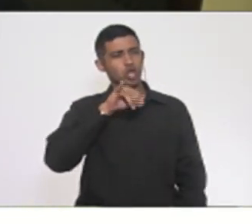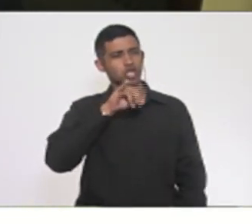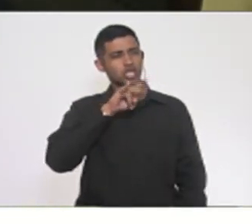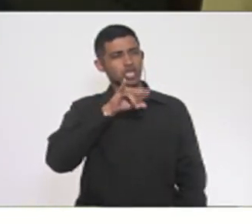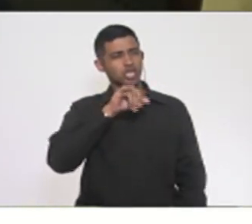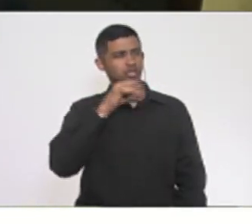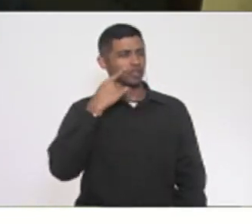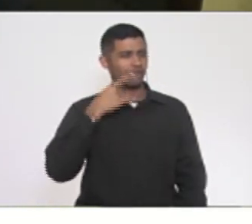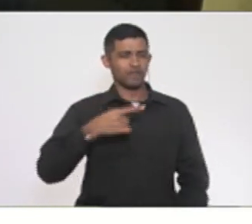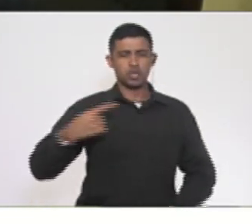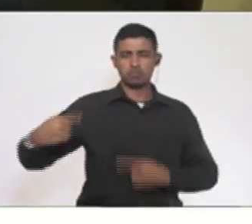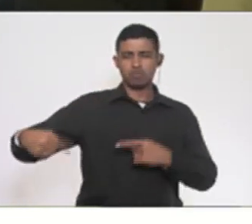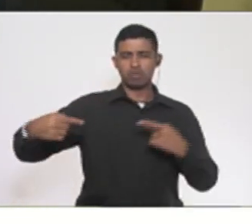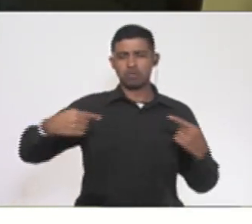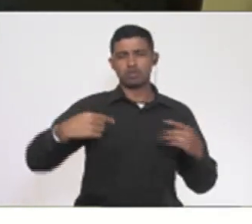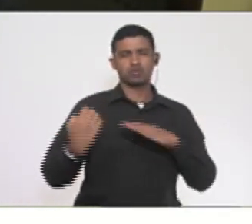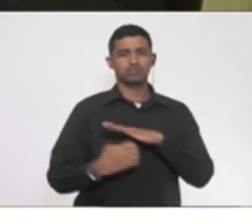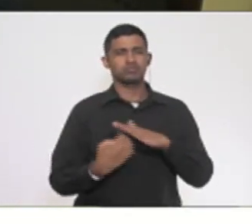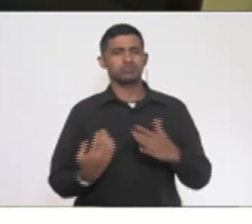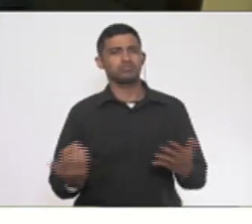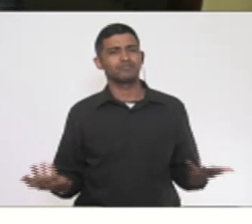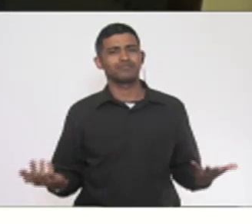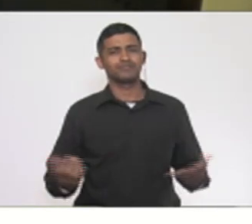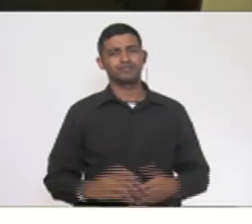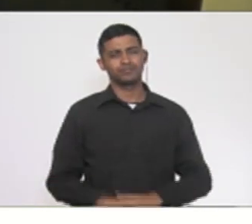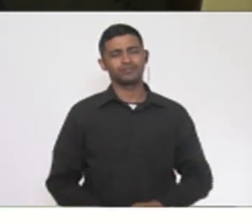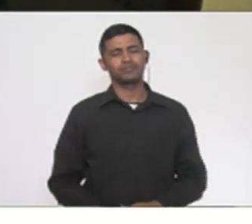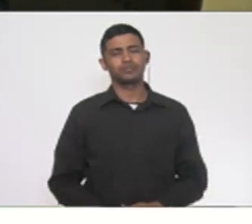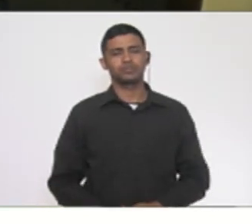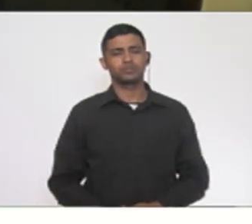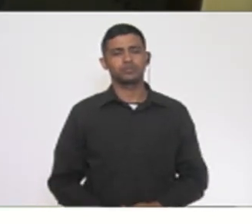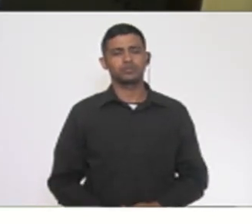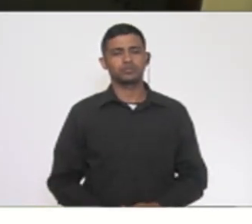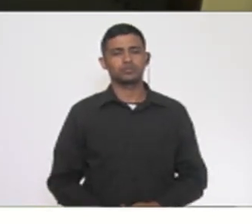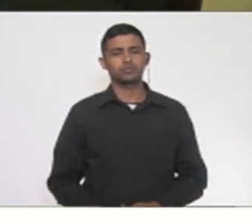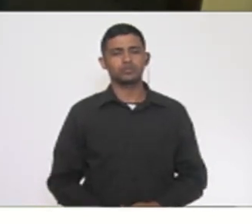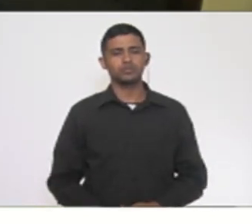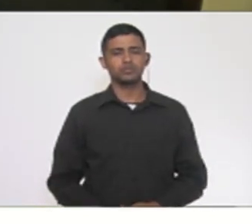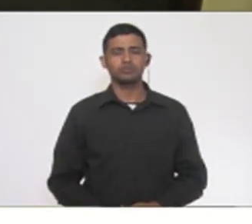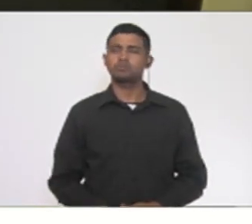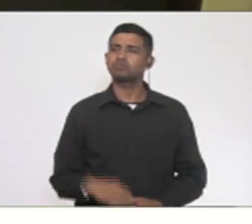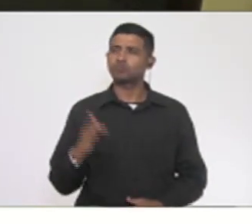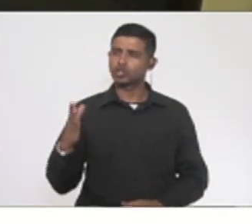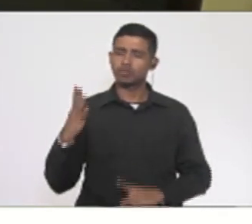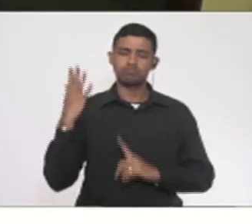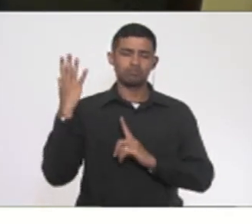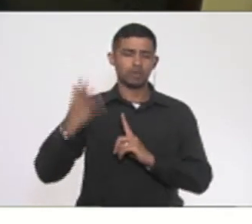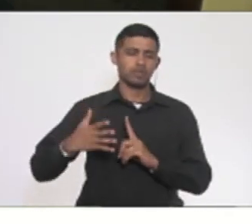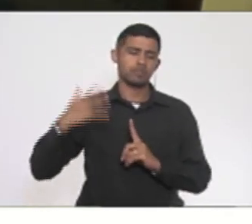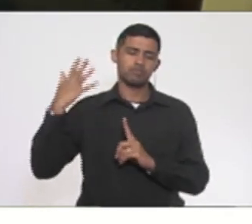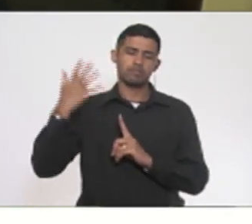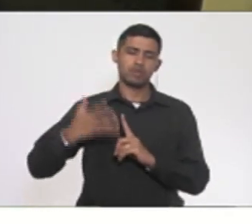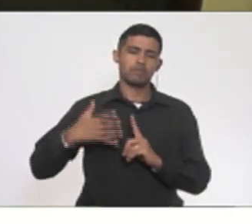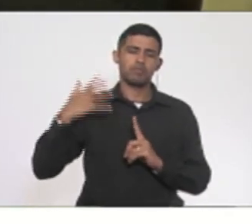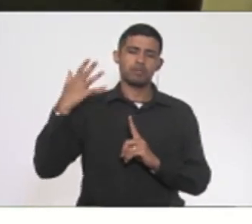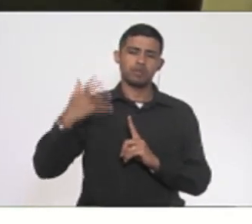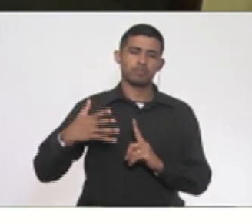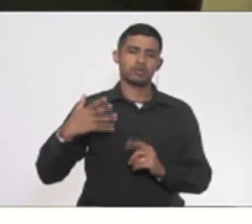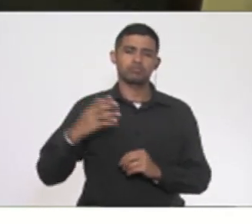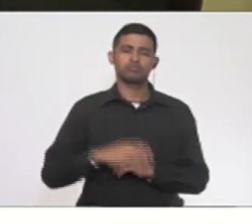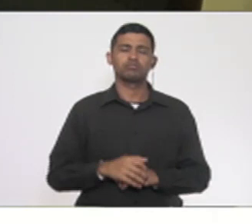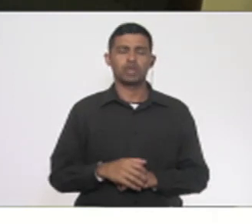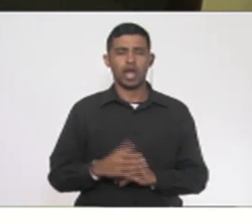nossos empresários, da nossa indústria. Então, essa palestra de Vossa Excelência aqui deixa a gente com